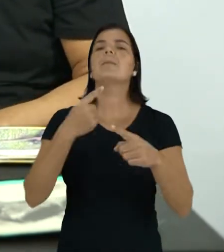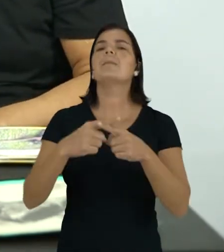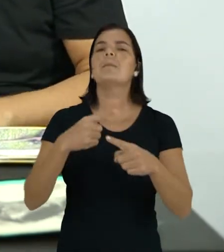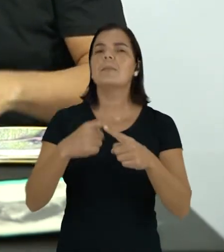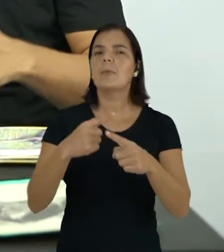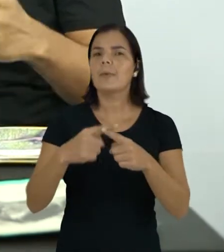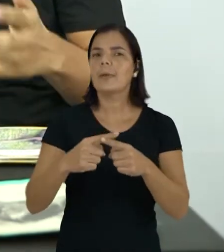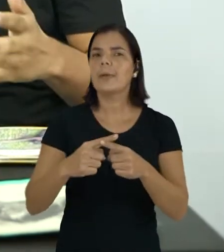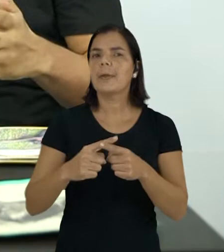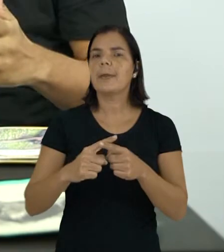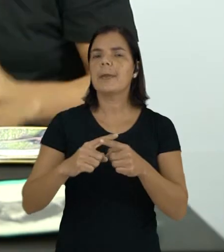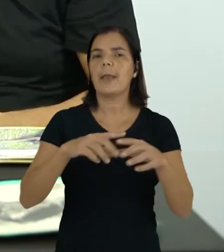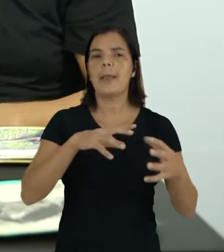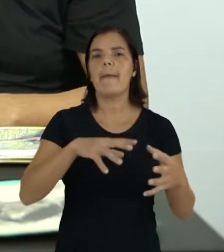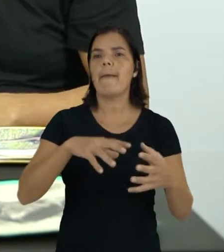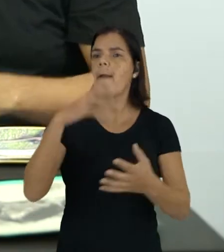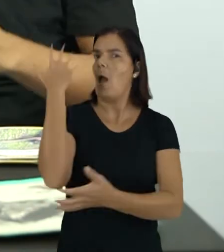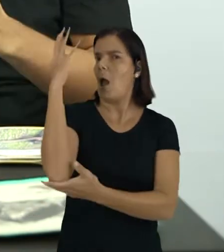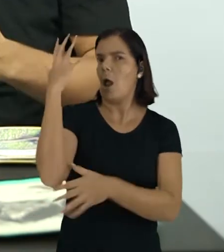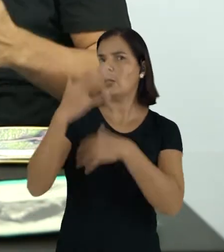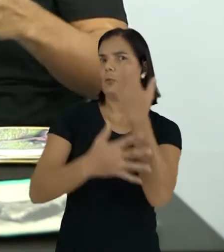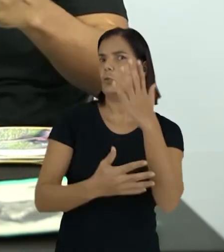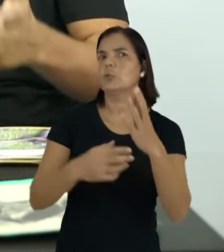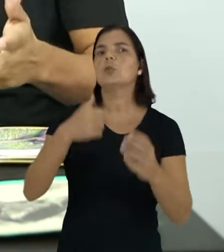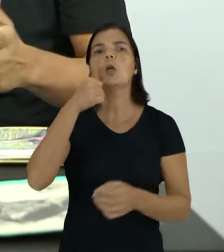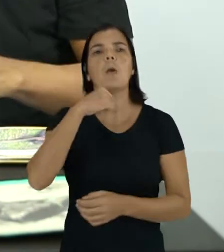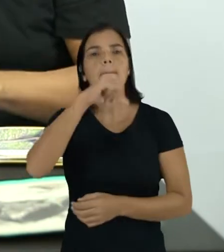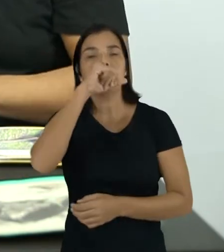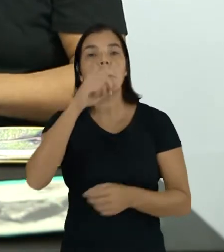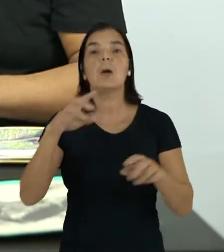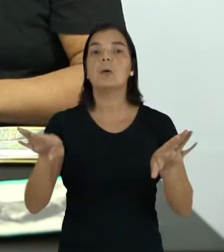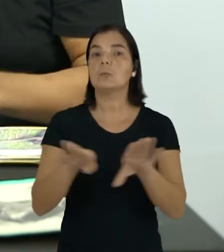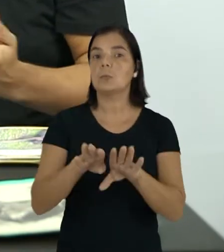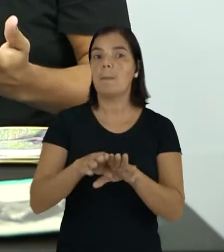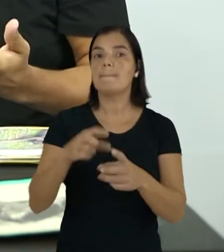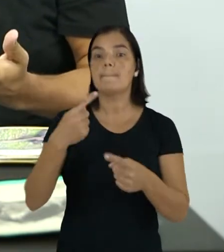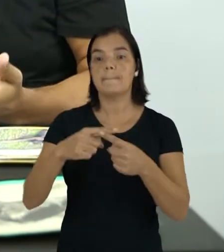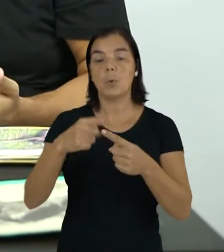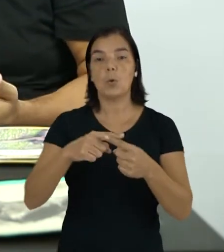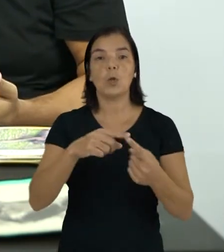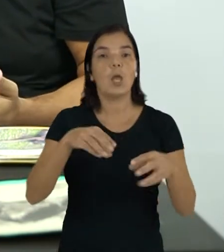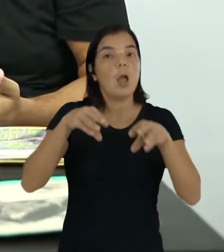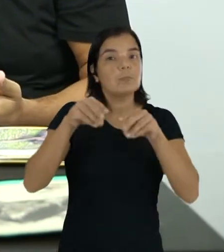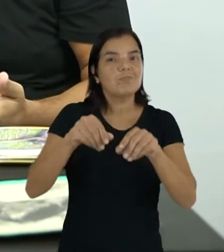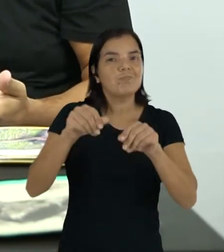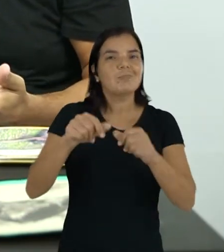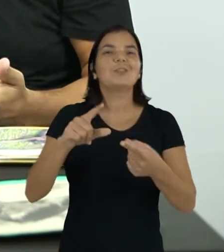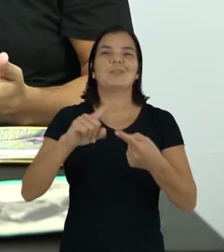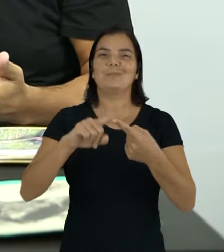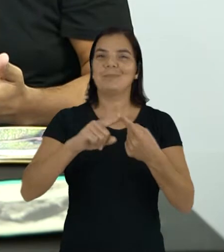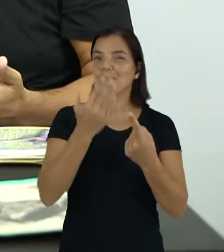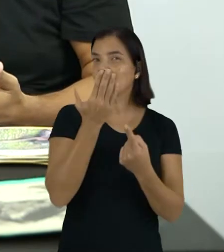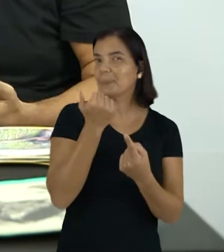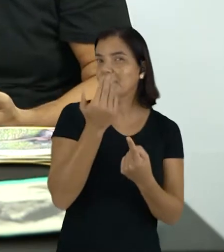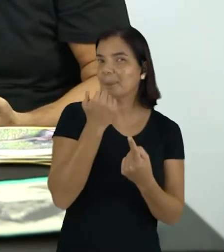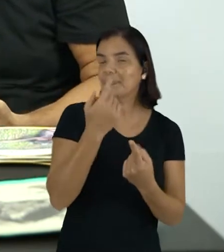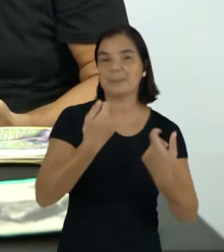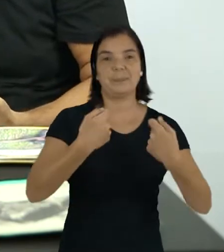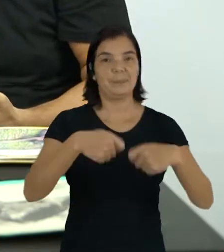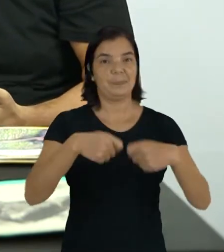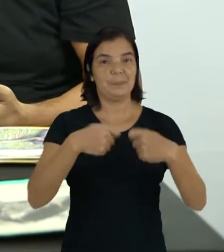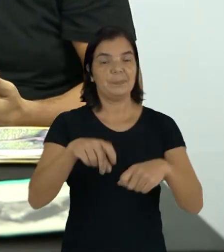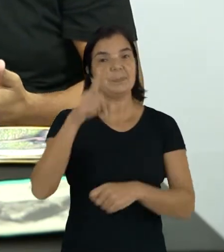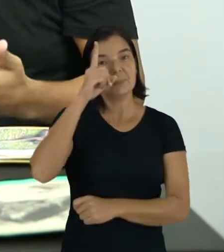eles consideram a terra uma mãe? Porque é da terra que eles extraem a sua alimentação, aquilo que eles precisam